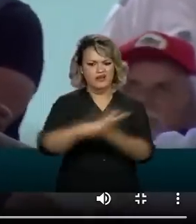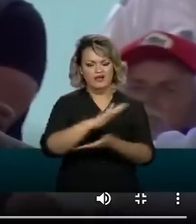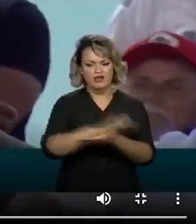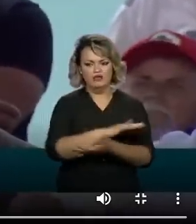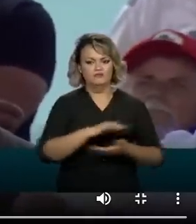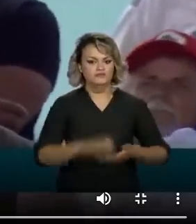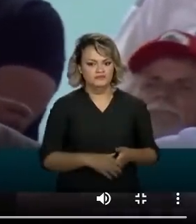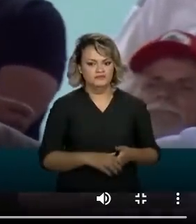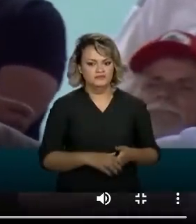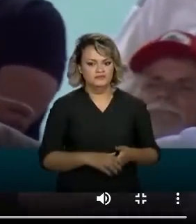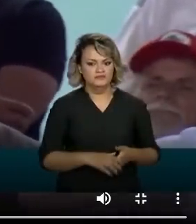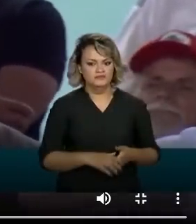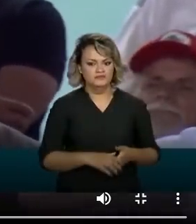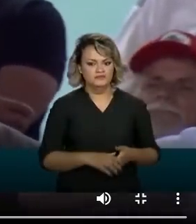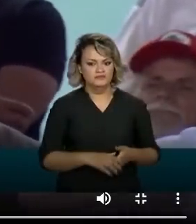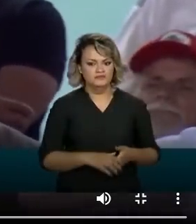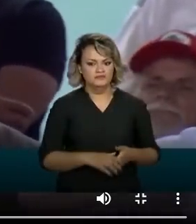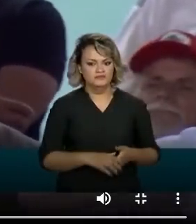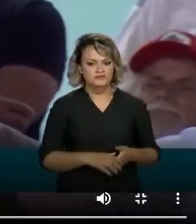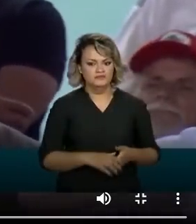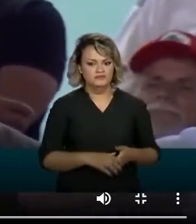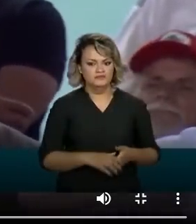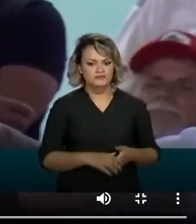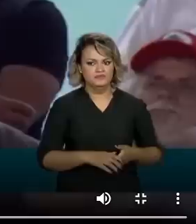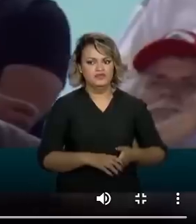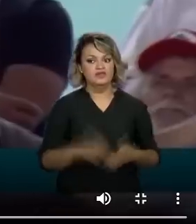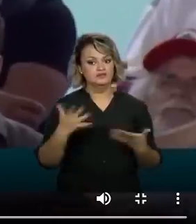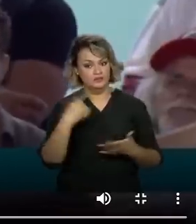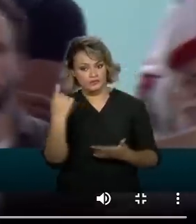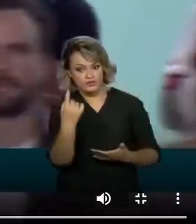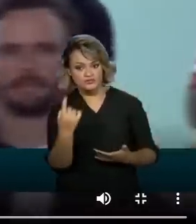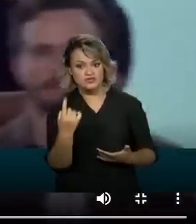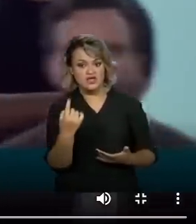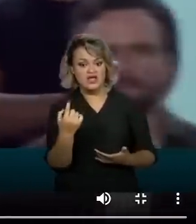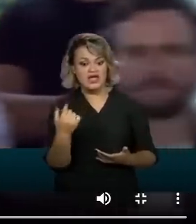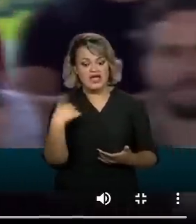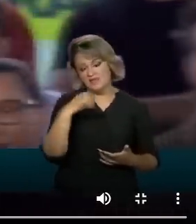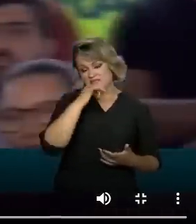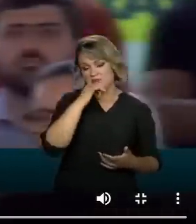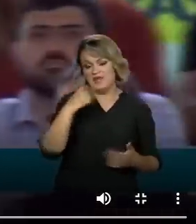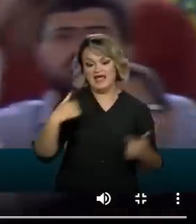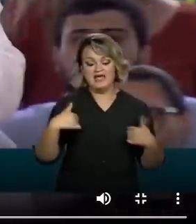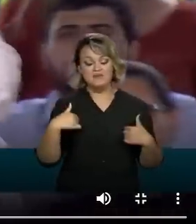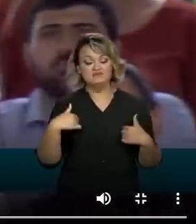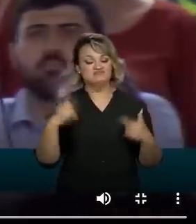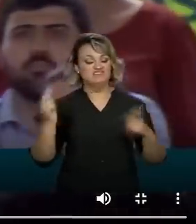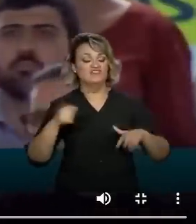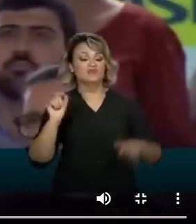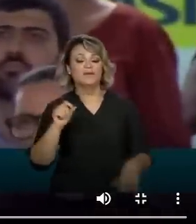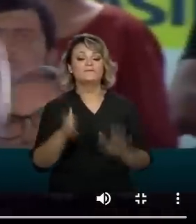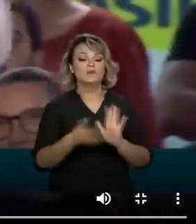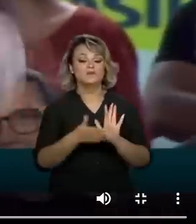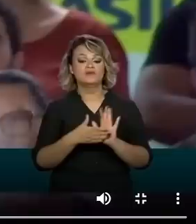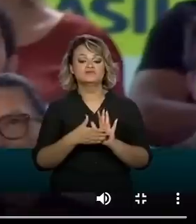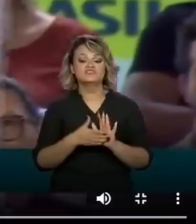e nós ó agora vem o melhor se liga Eu por exemplo seria capaz de